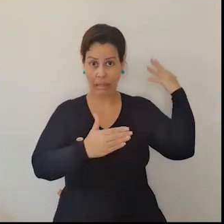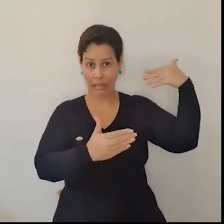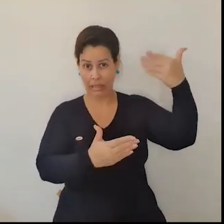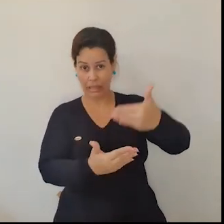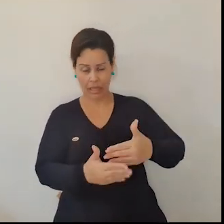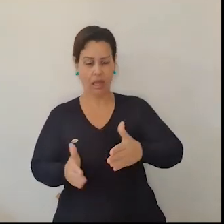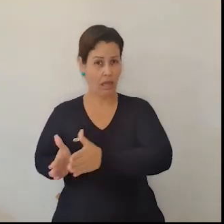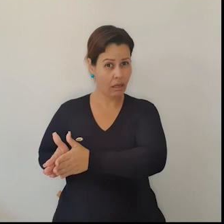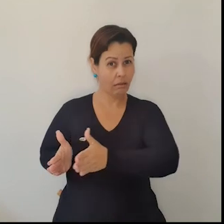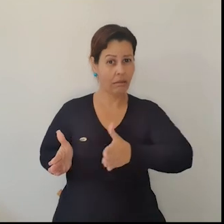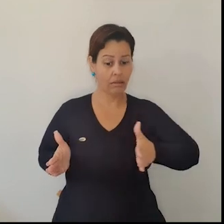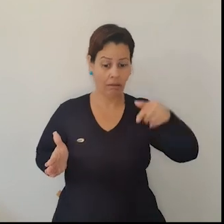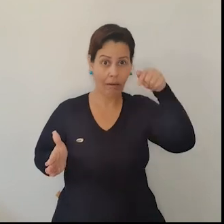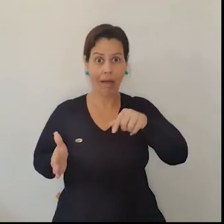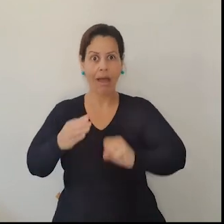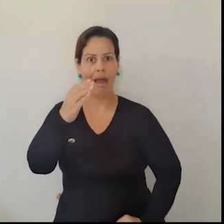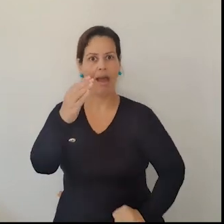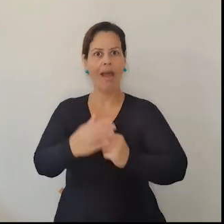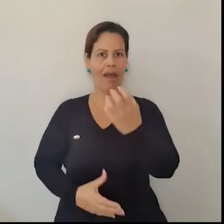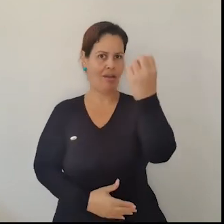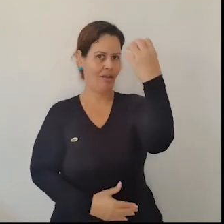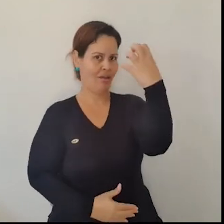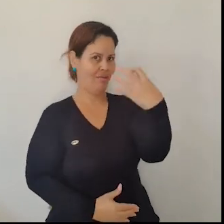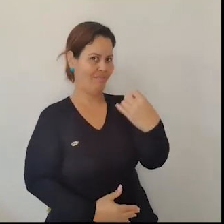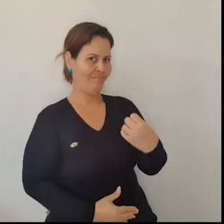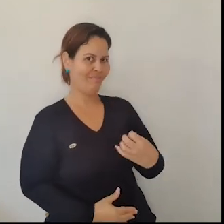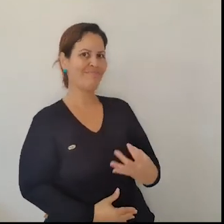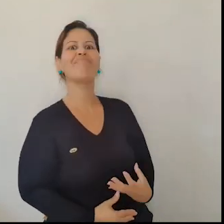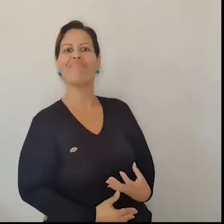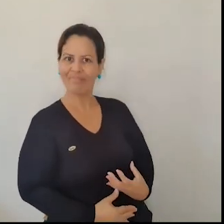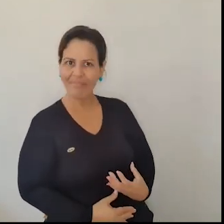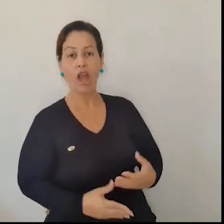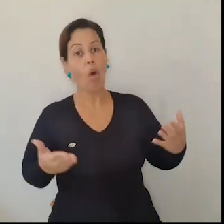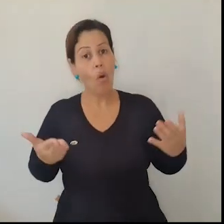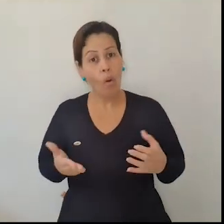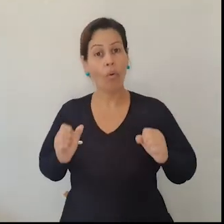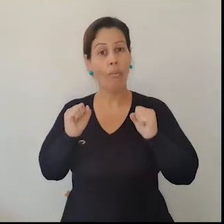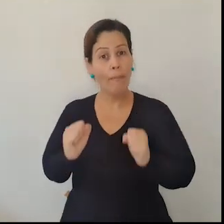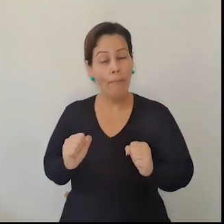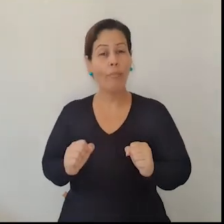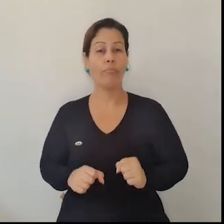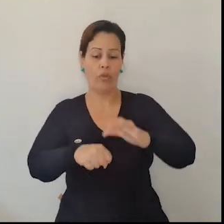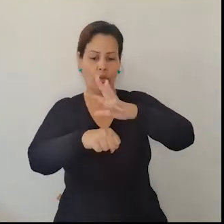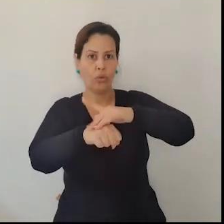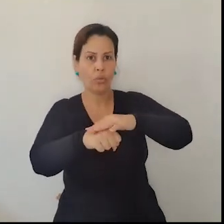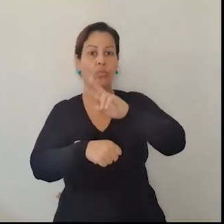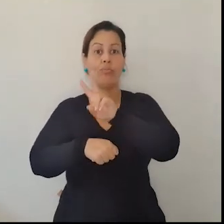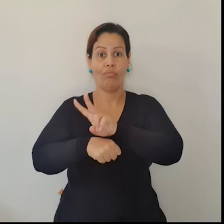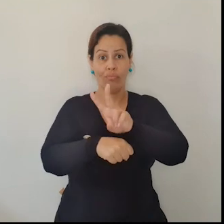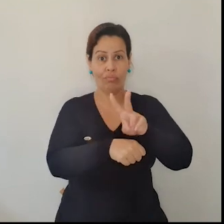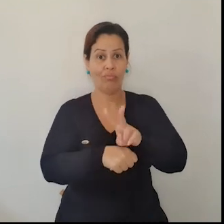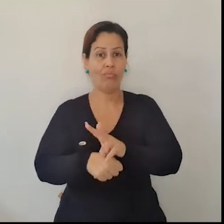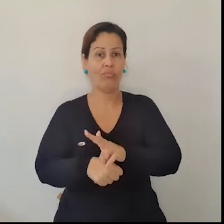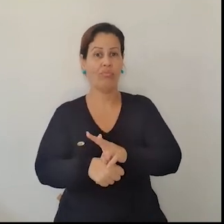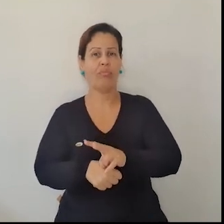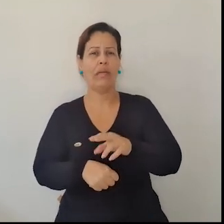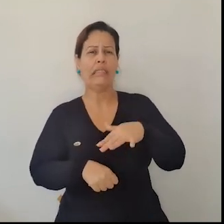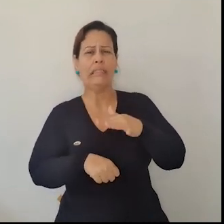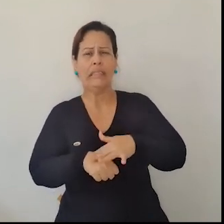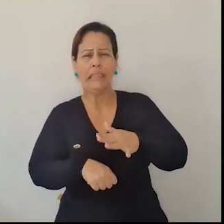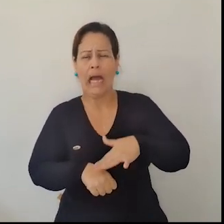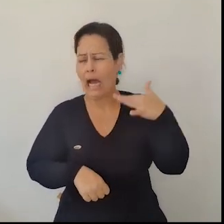da radioatividade. Foi graças a ela que hoje podemos tratar doenças, podemos sentir menos